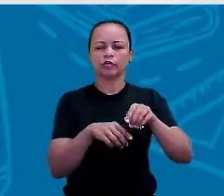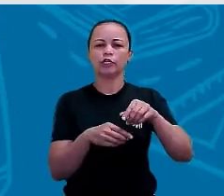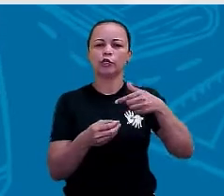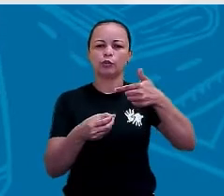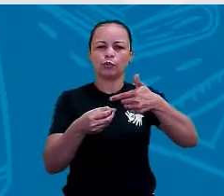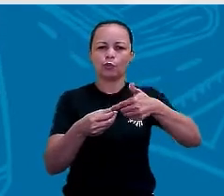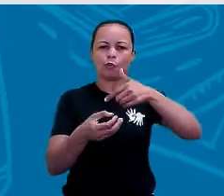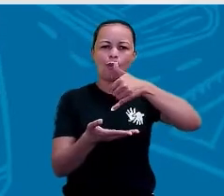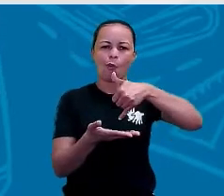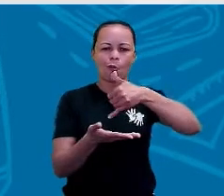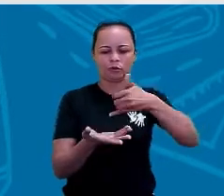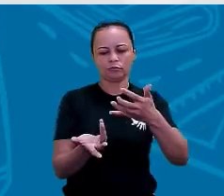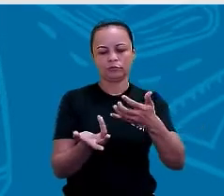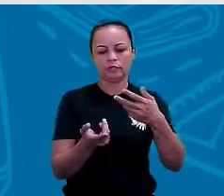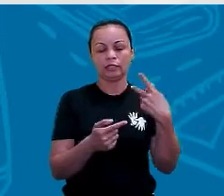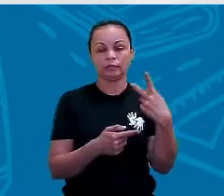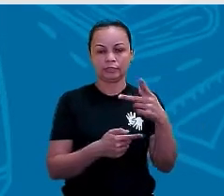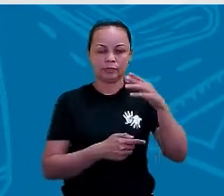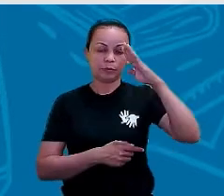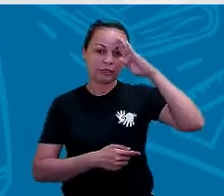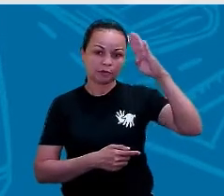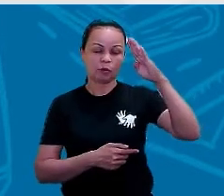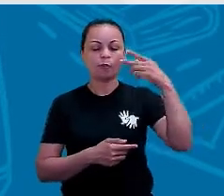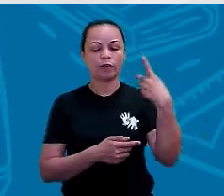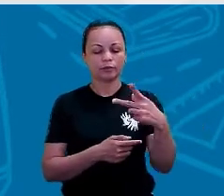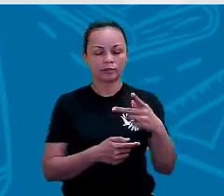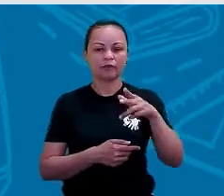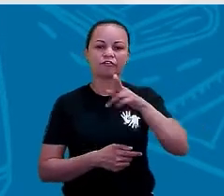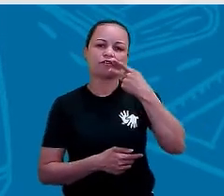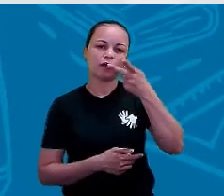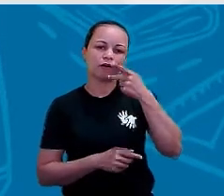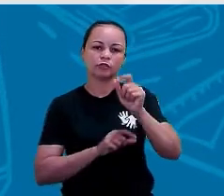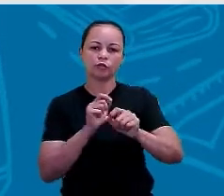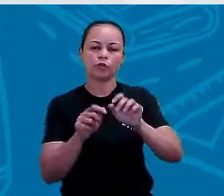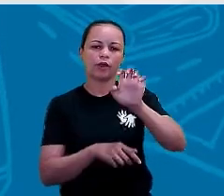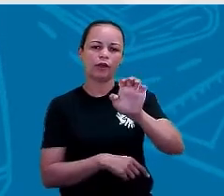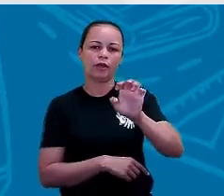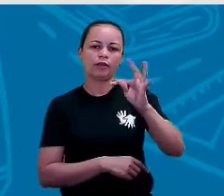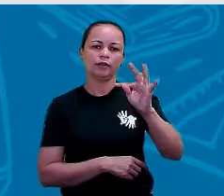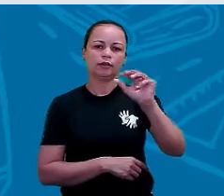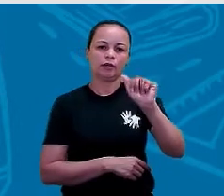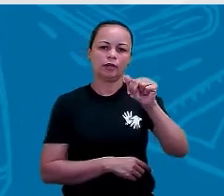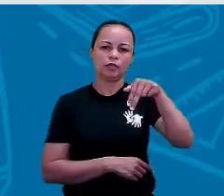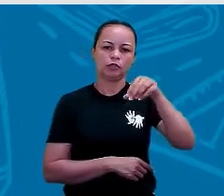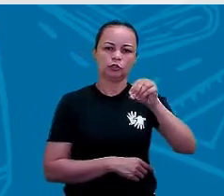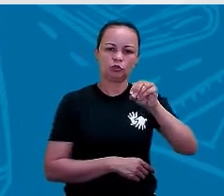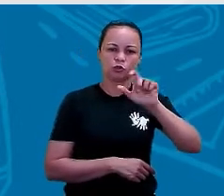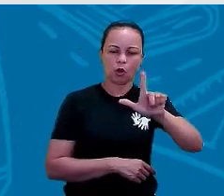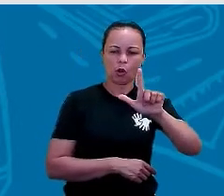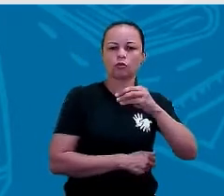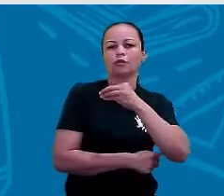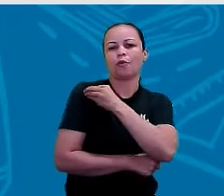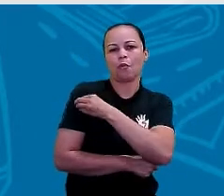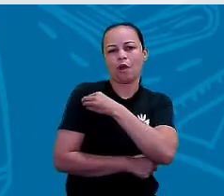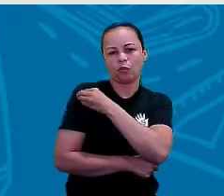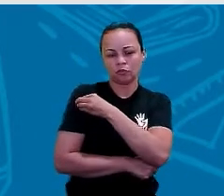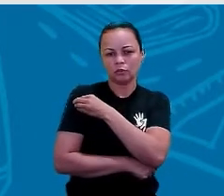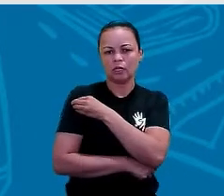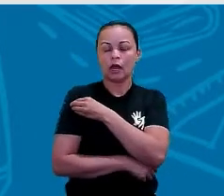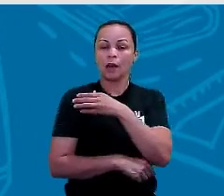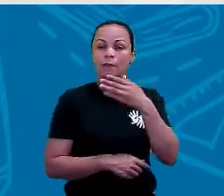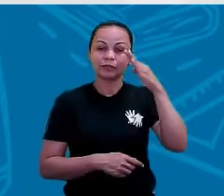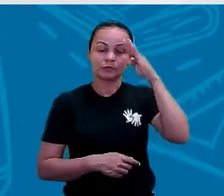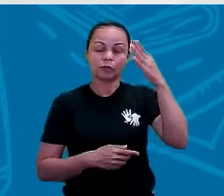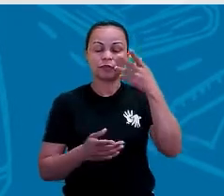do etanol, do álcool, né? Que é produzido principalmente a partir da cana de açúcar